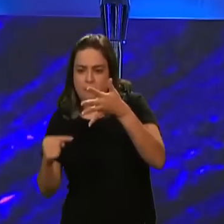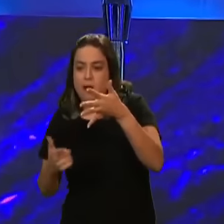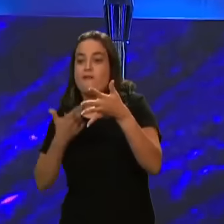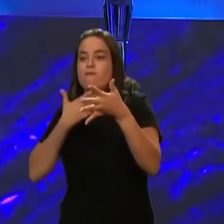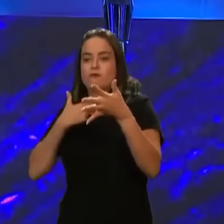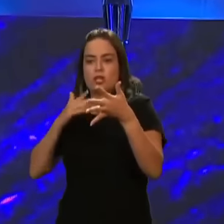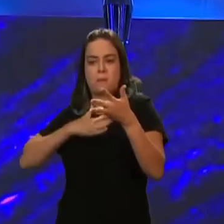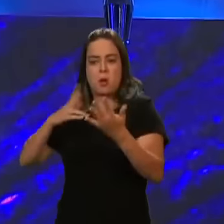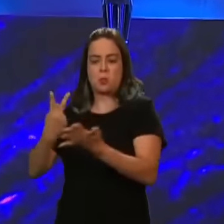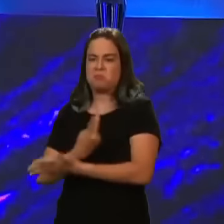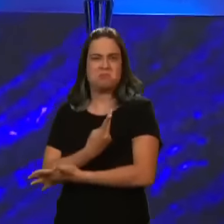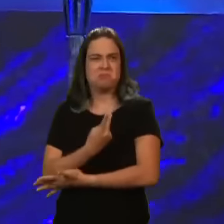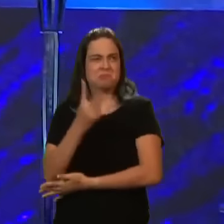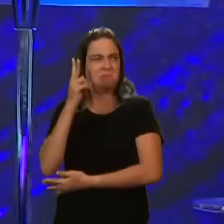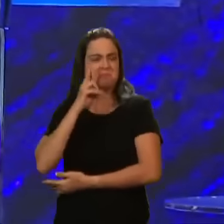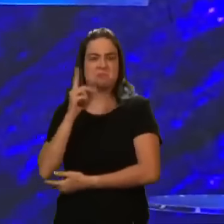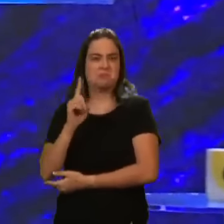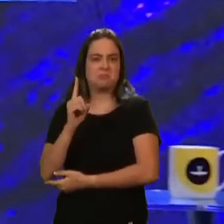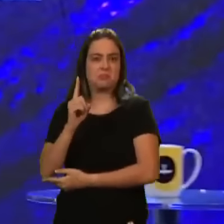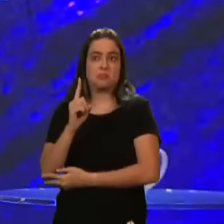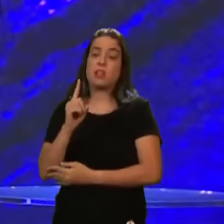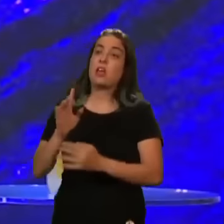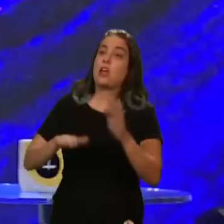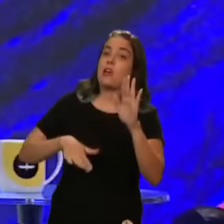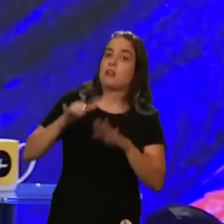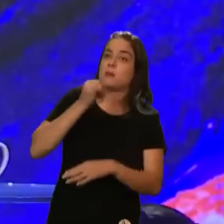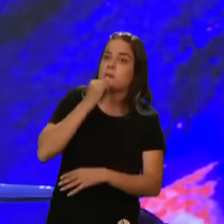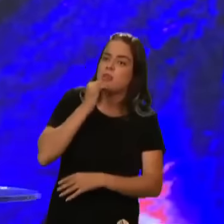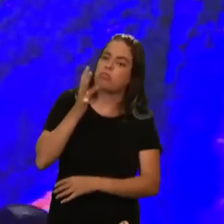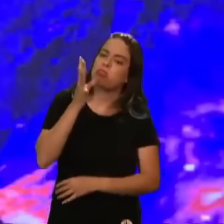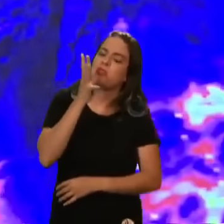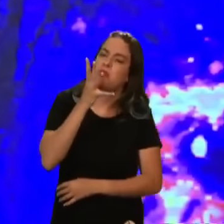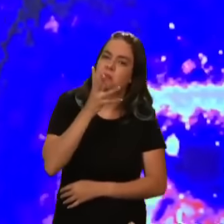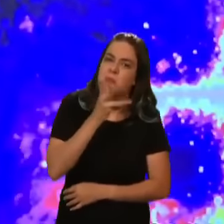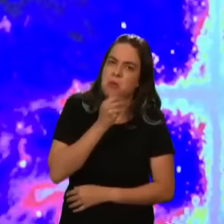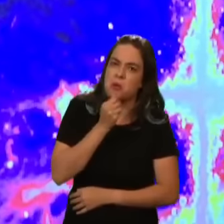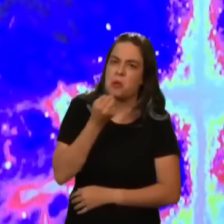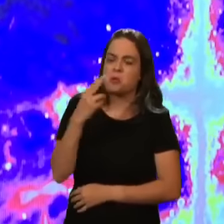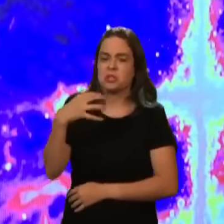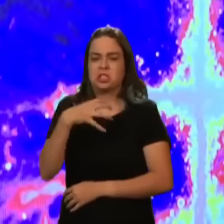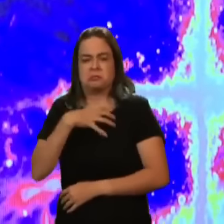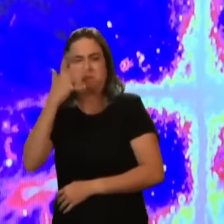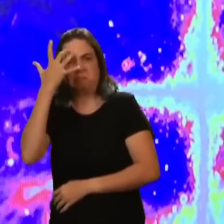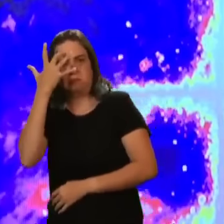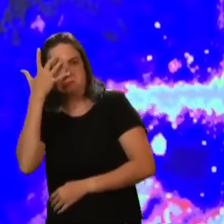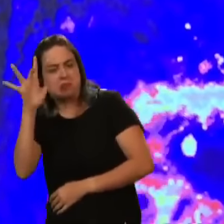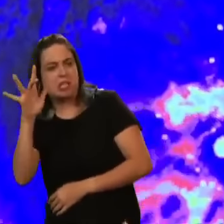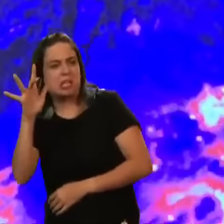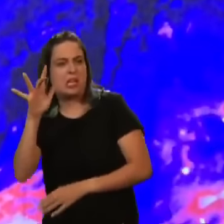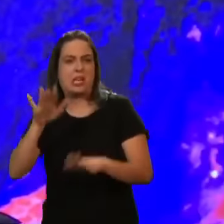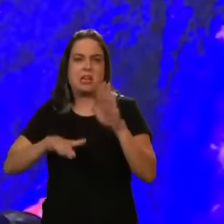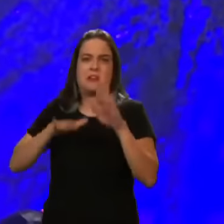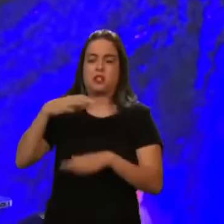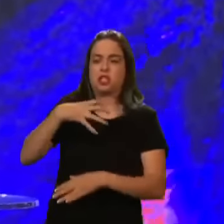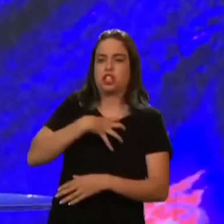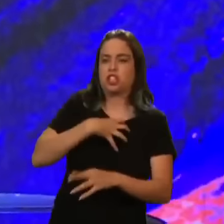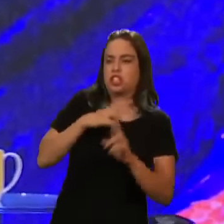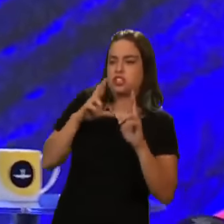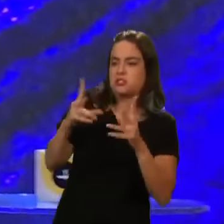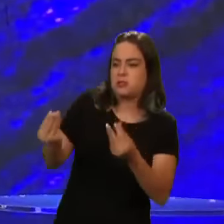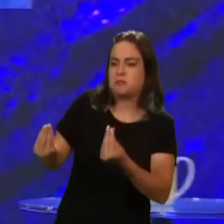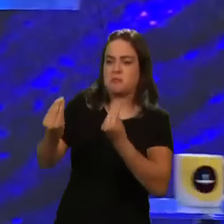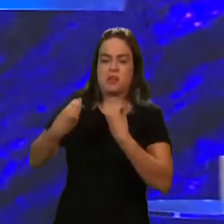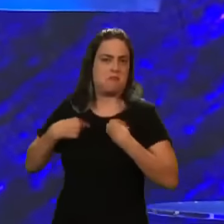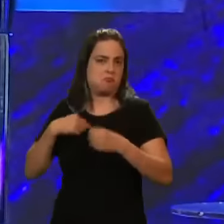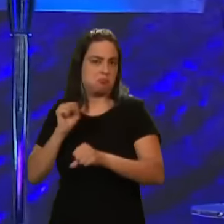queria. Às vezes vinha mais, com mais tempo, às vezes vinha de uma forma esquisita, às vezes vinha, mas vinha de uma outra fonte que eu